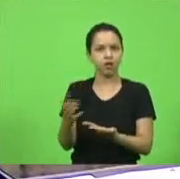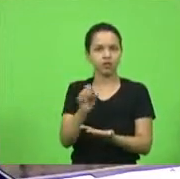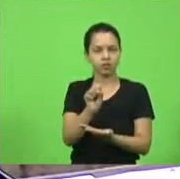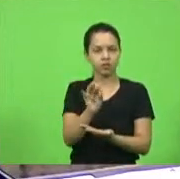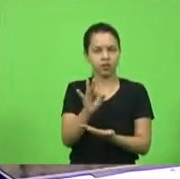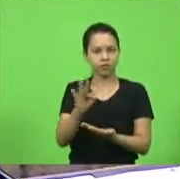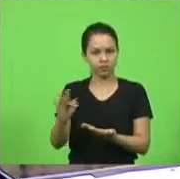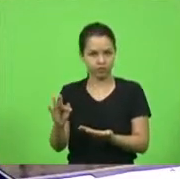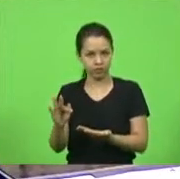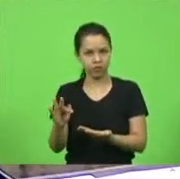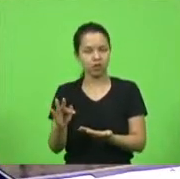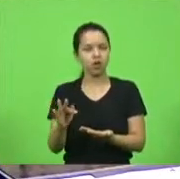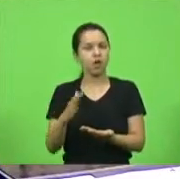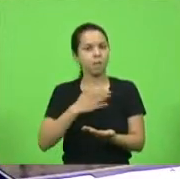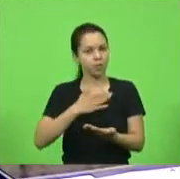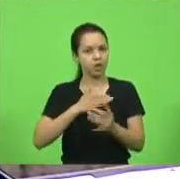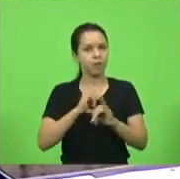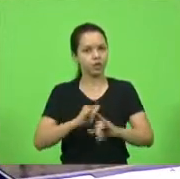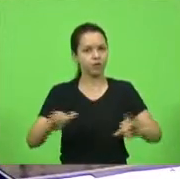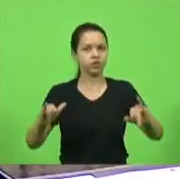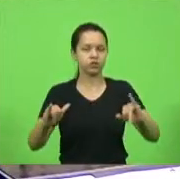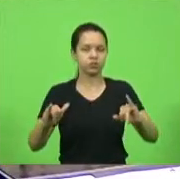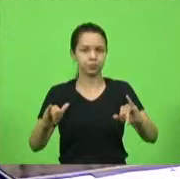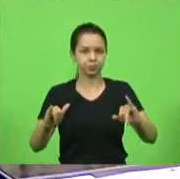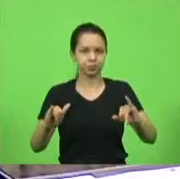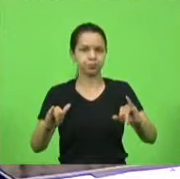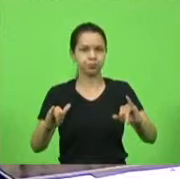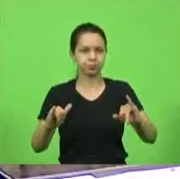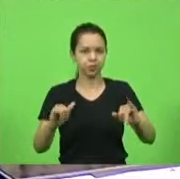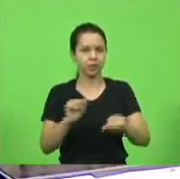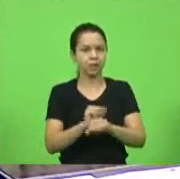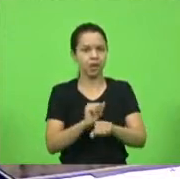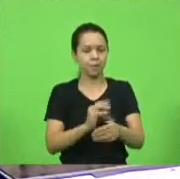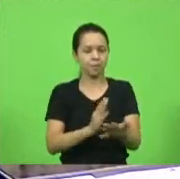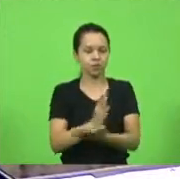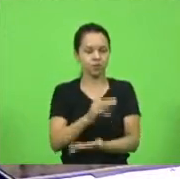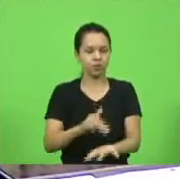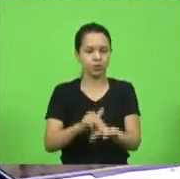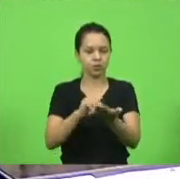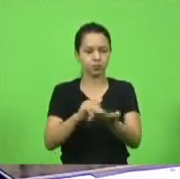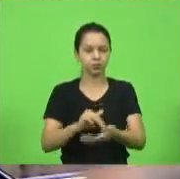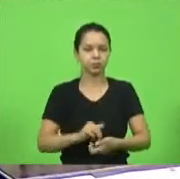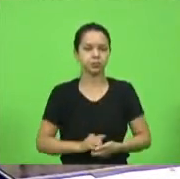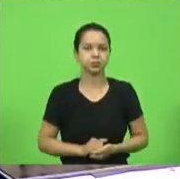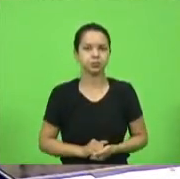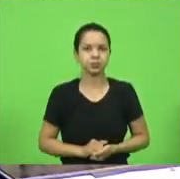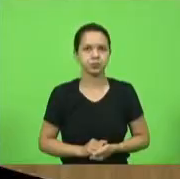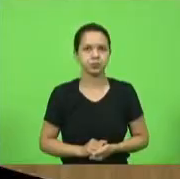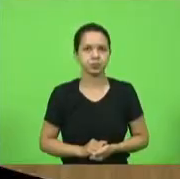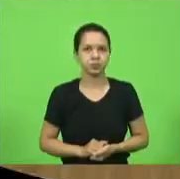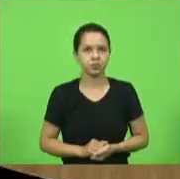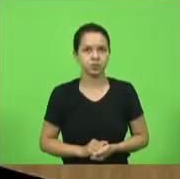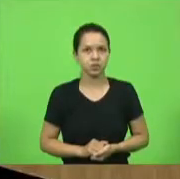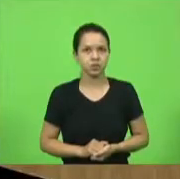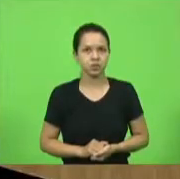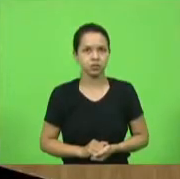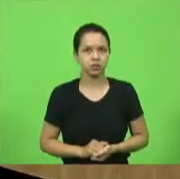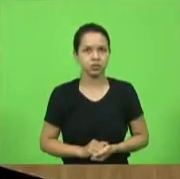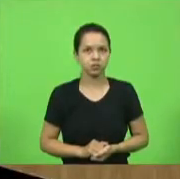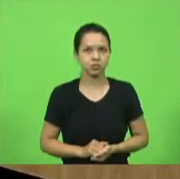Então fica aqui a minha manifestação, espero a aprovação dessa moção, presidente. Presidente, se me permite,